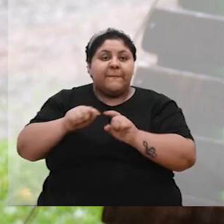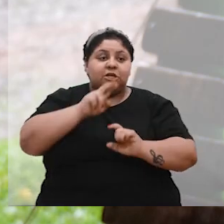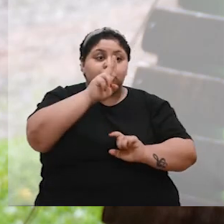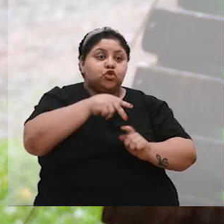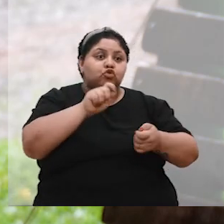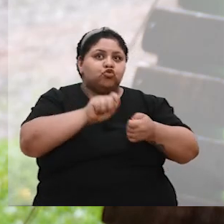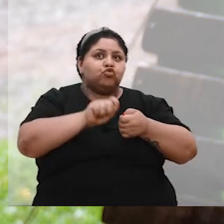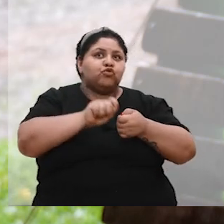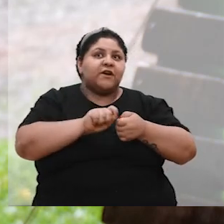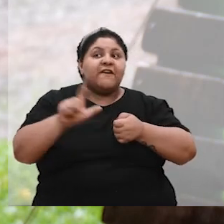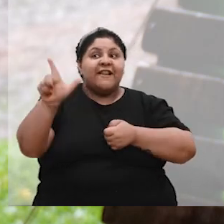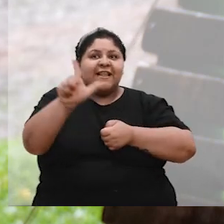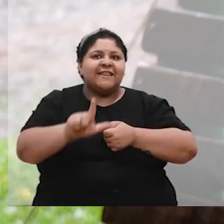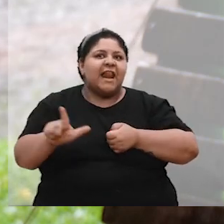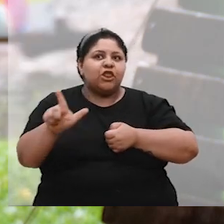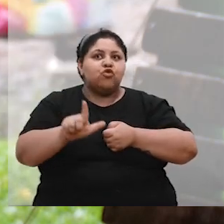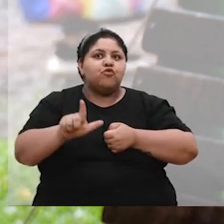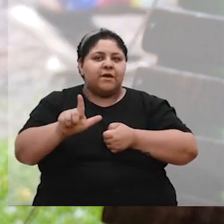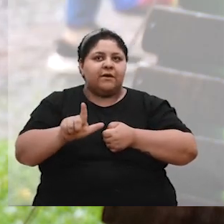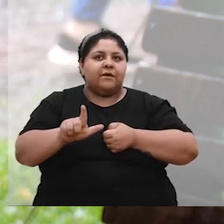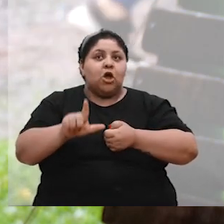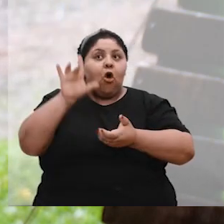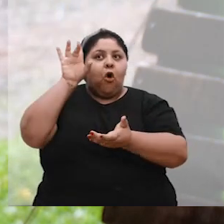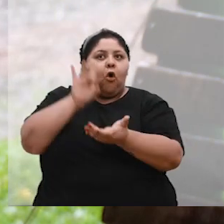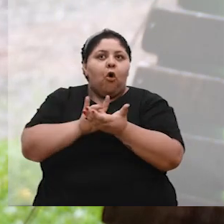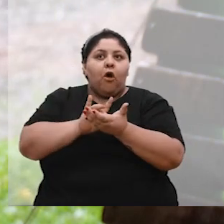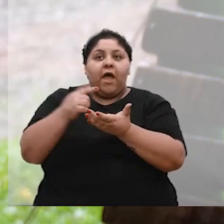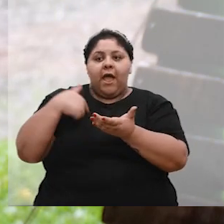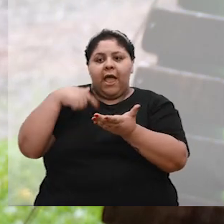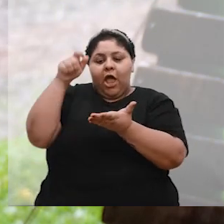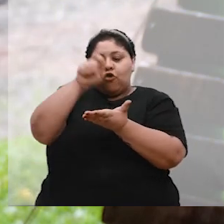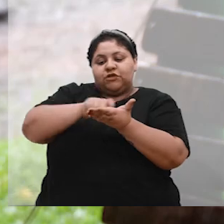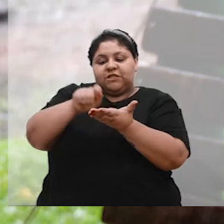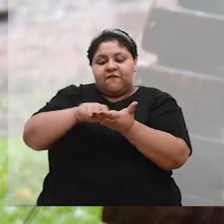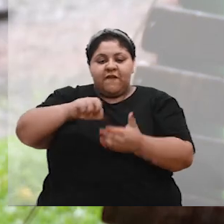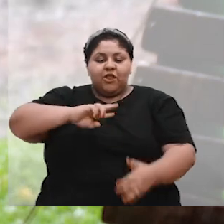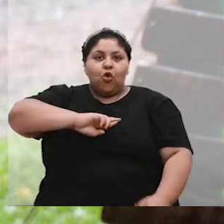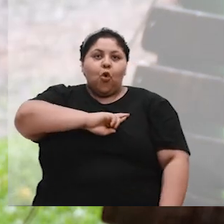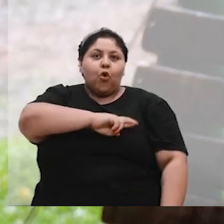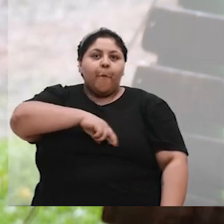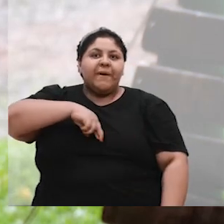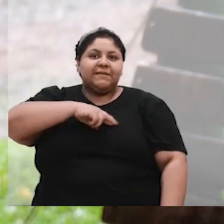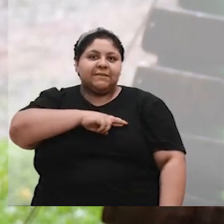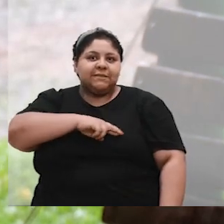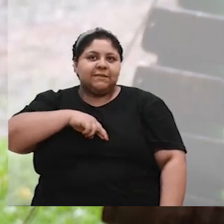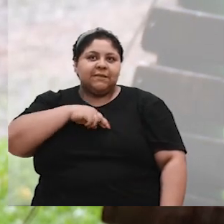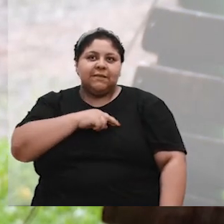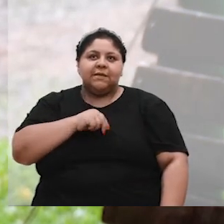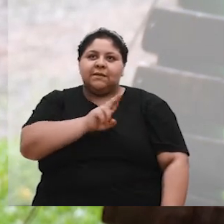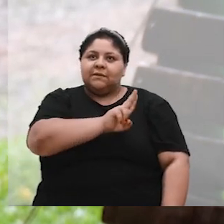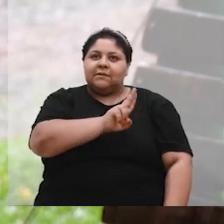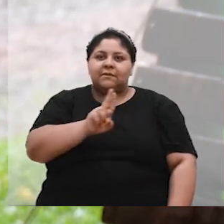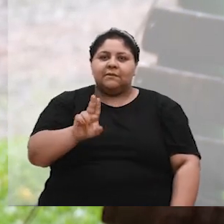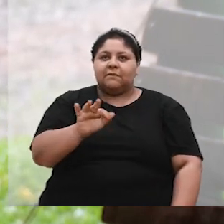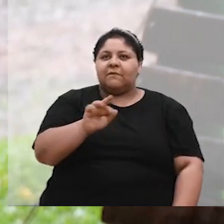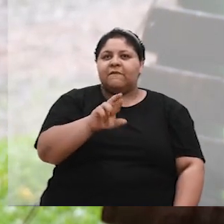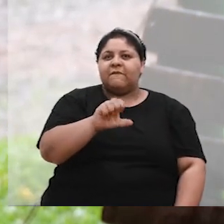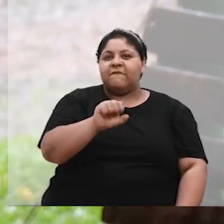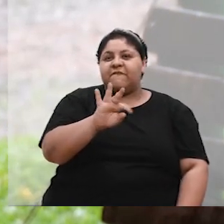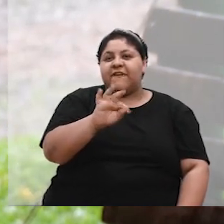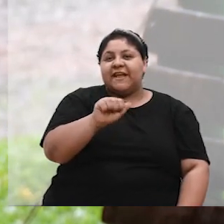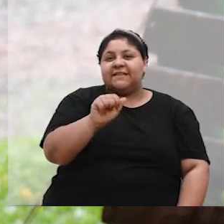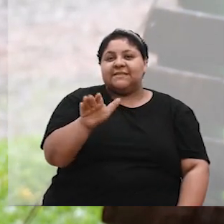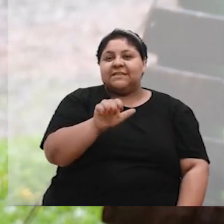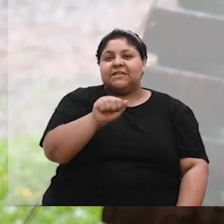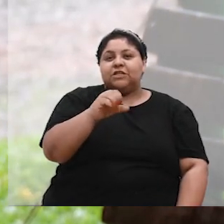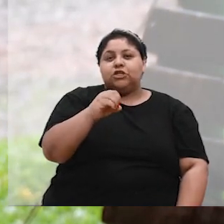feito literatura. Aí eu estava escrevendo um romance, o meu primeiro romance, se chama Uma Fresta no Sótão, quando